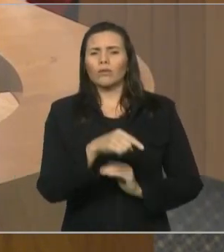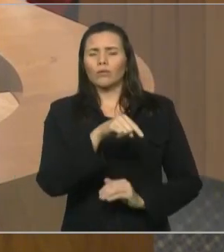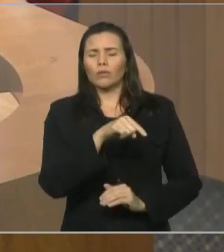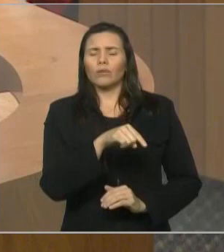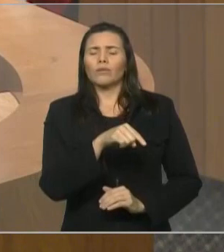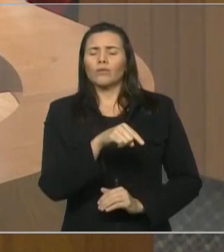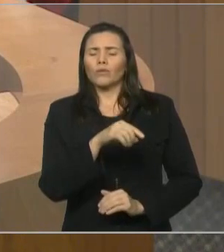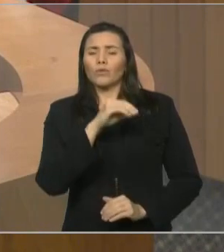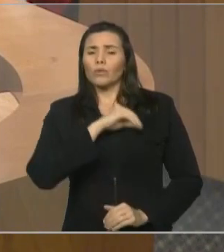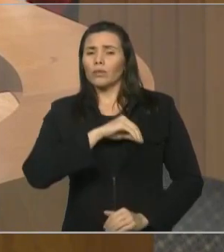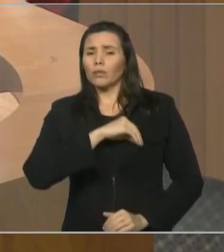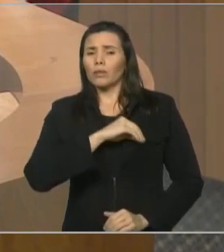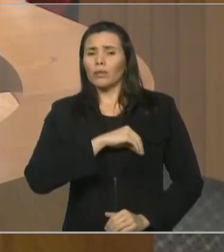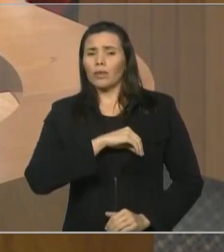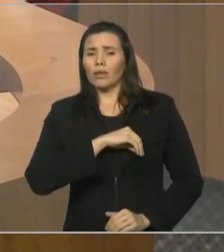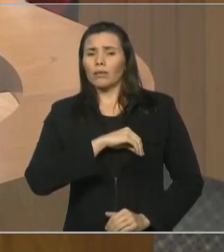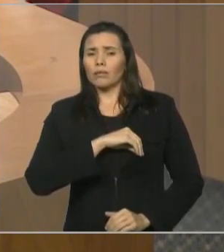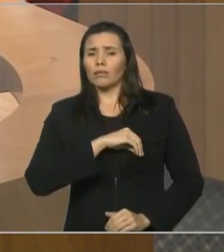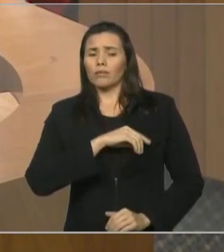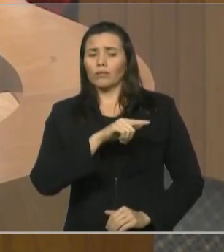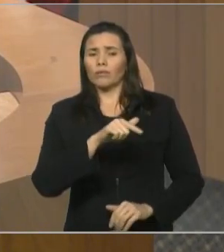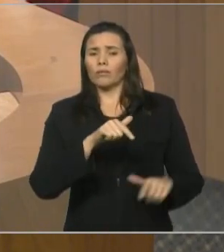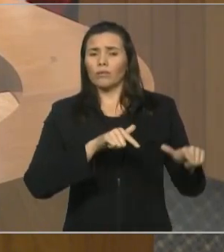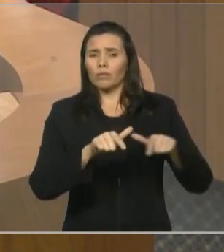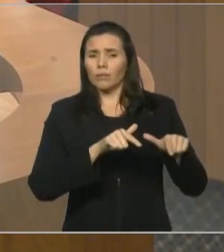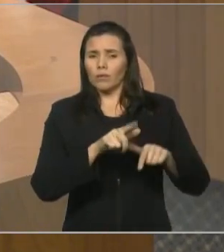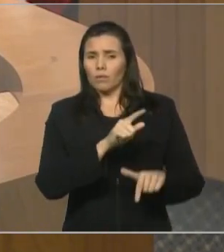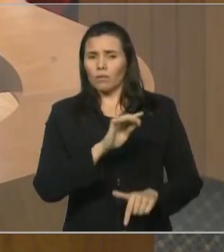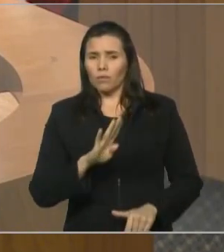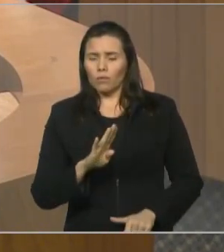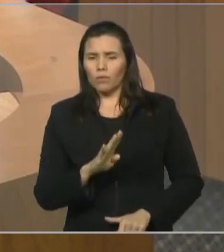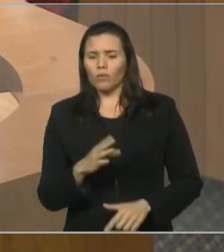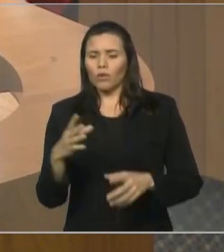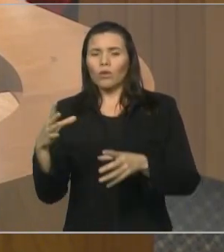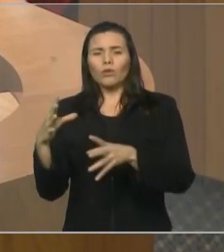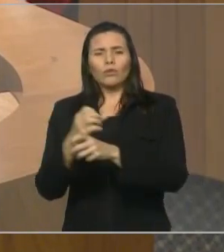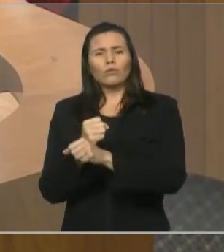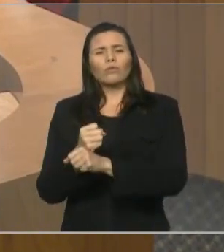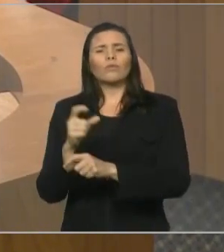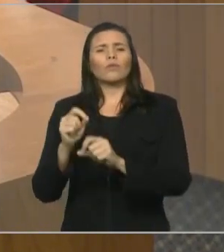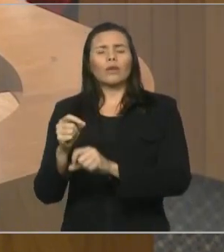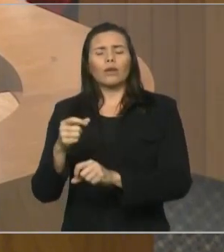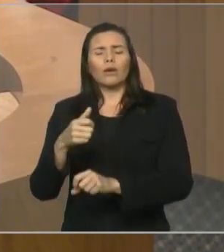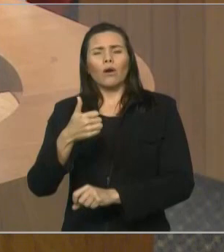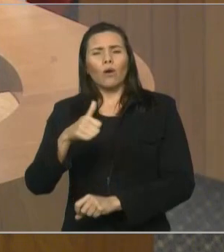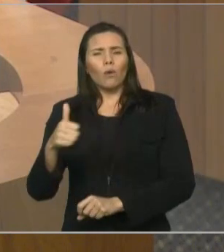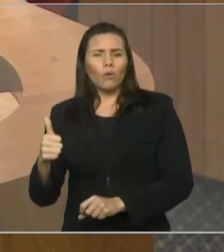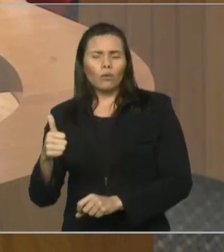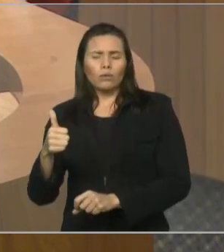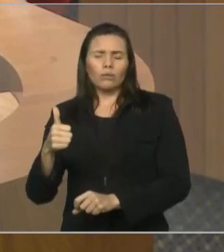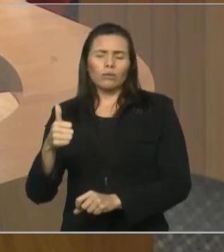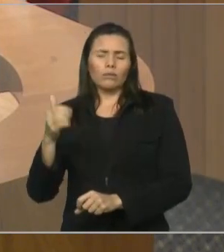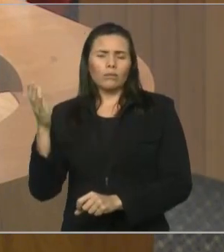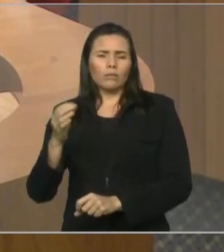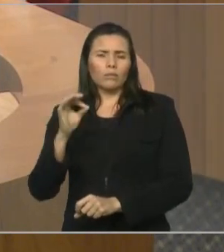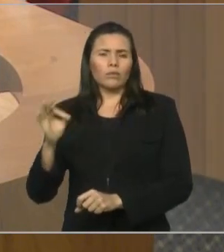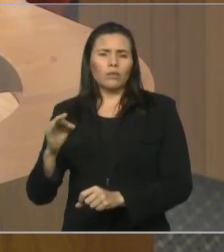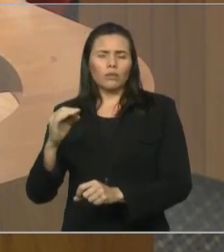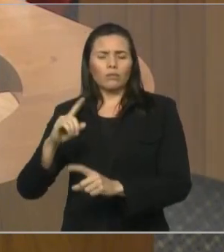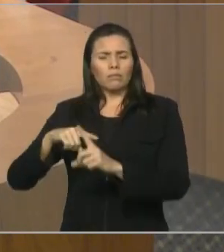servidor, totalizando 22%. O prefeito não